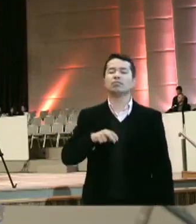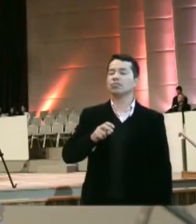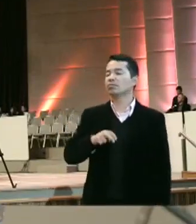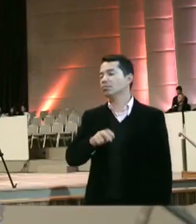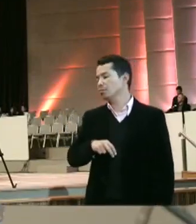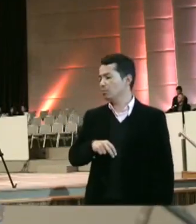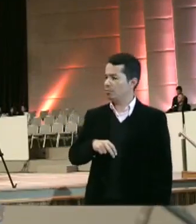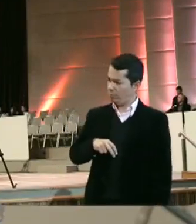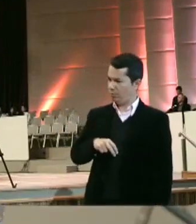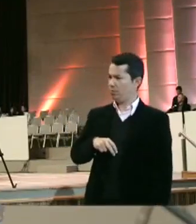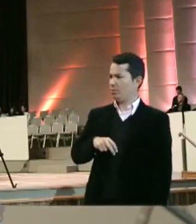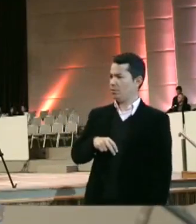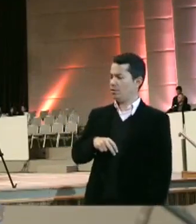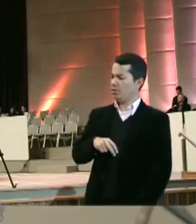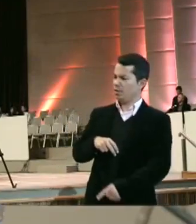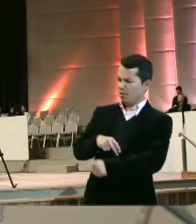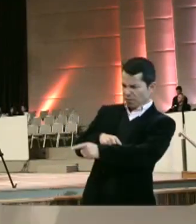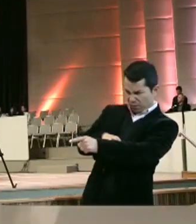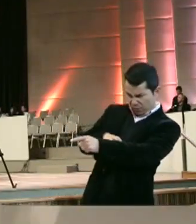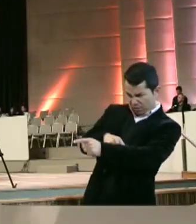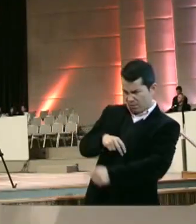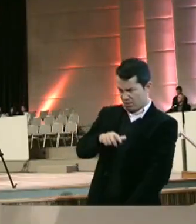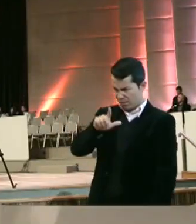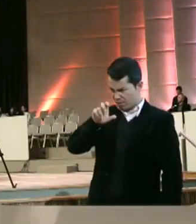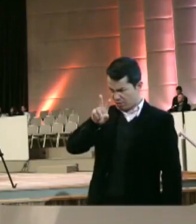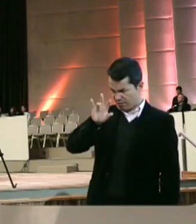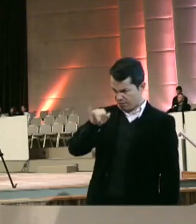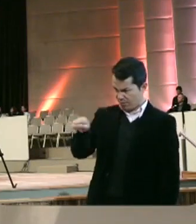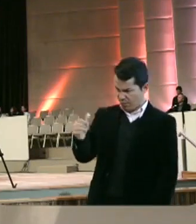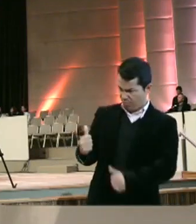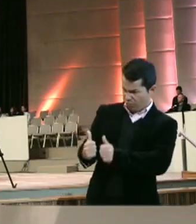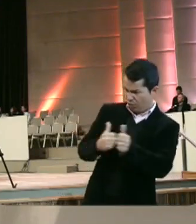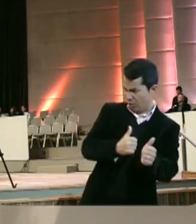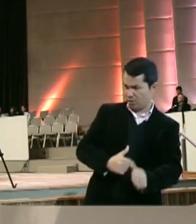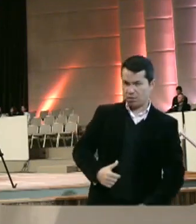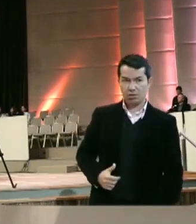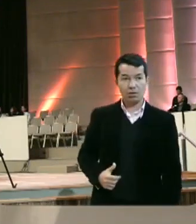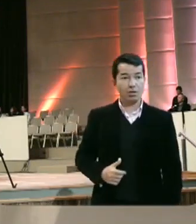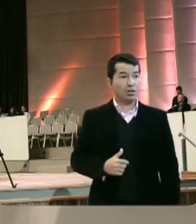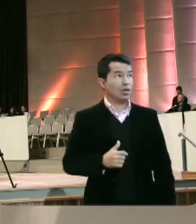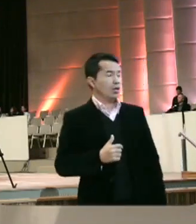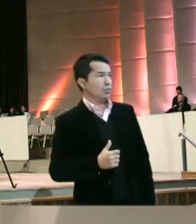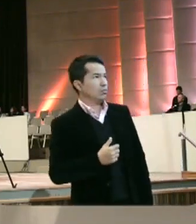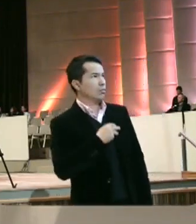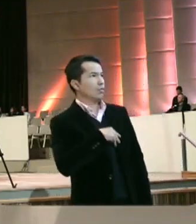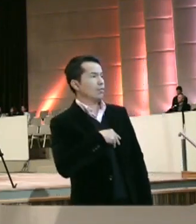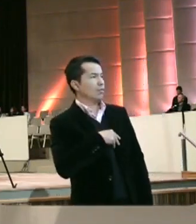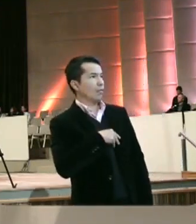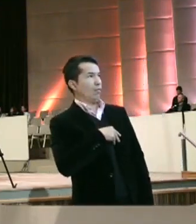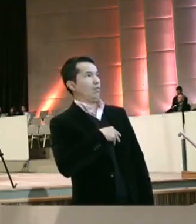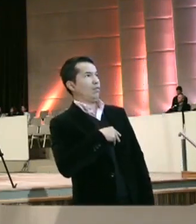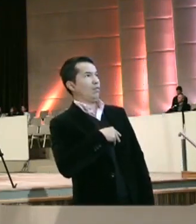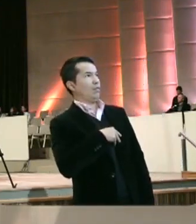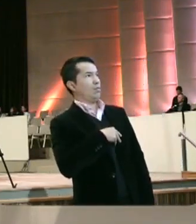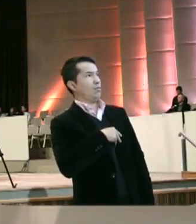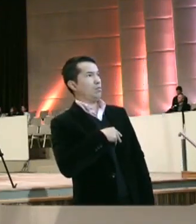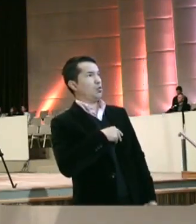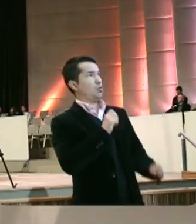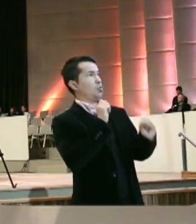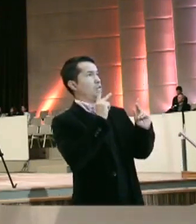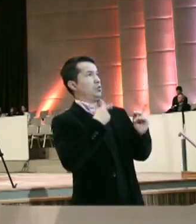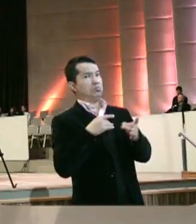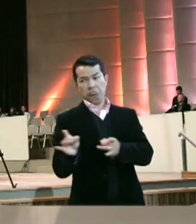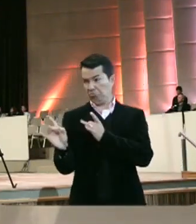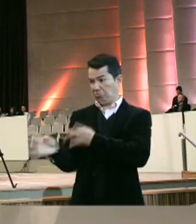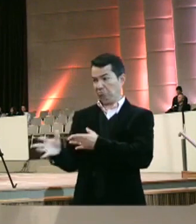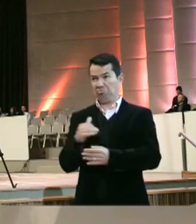de coletoria, olhou para Levi e disse: vem comigo, me segue. E convidou ele para ser um dos discípulos de